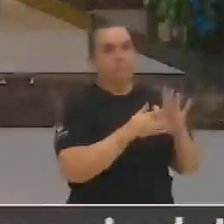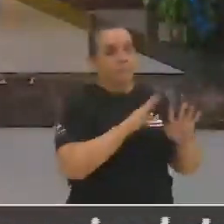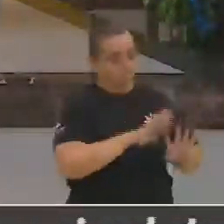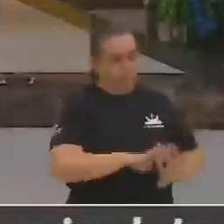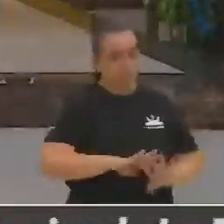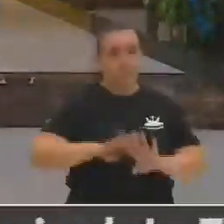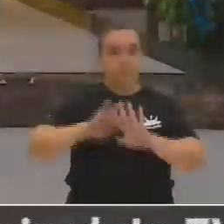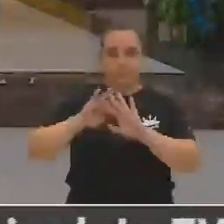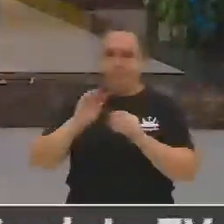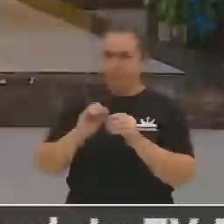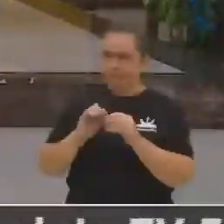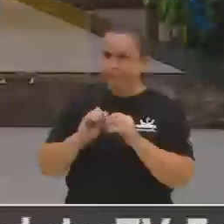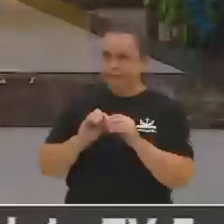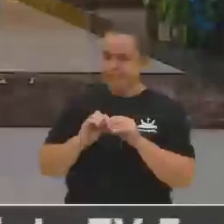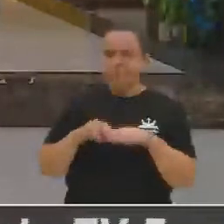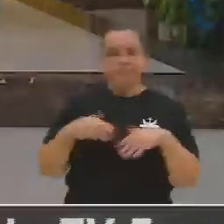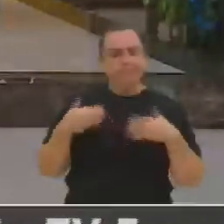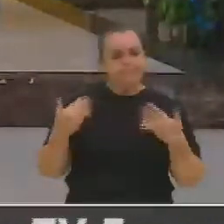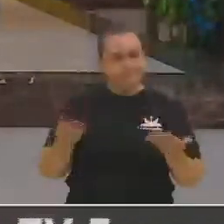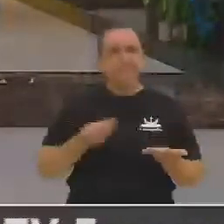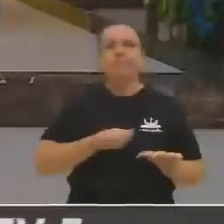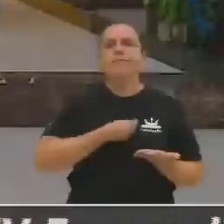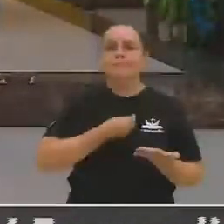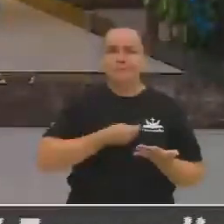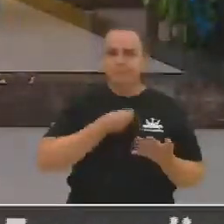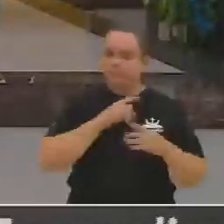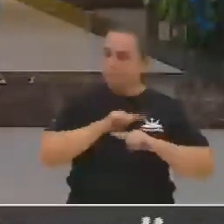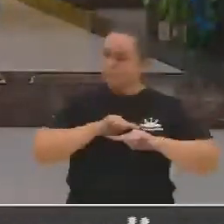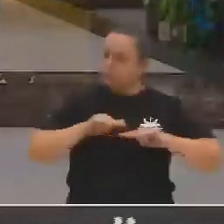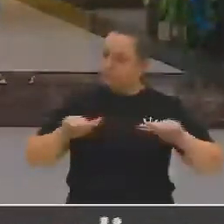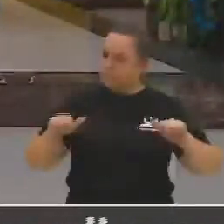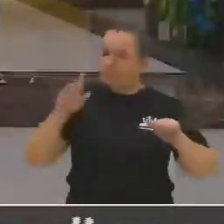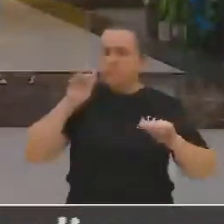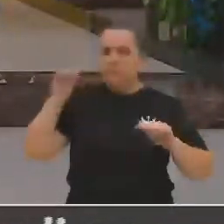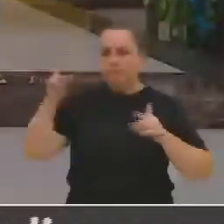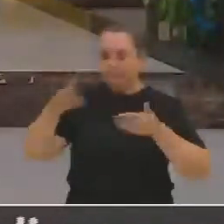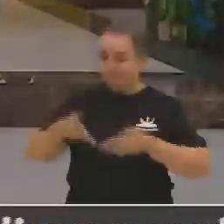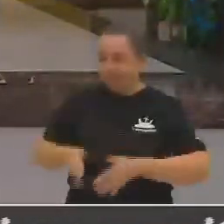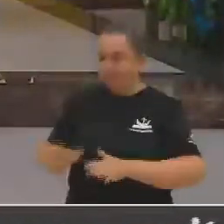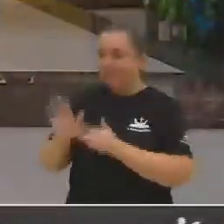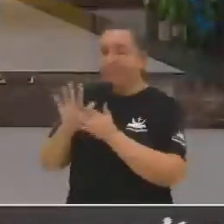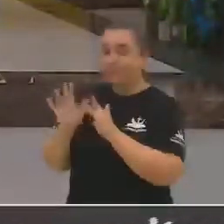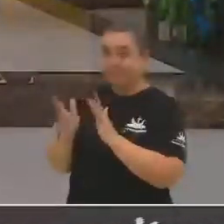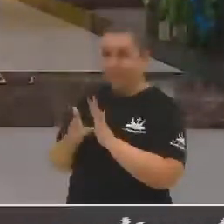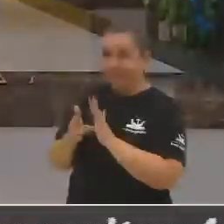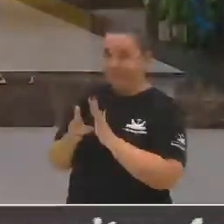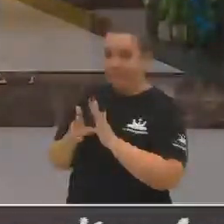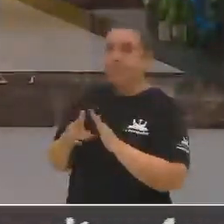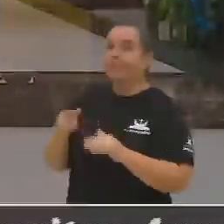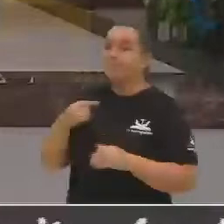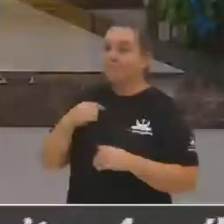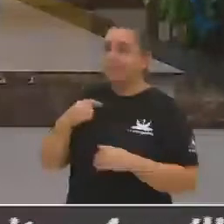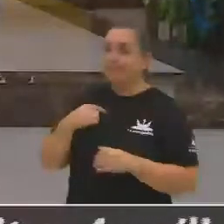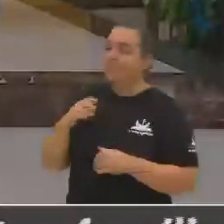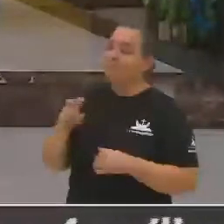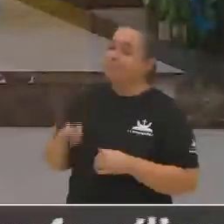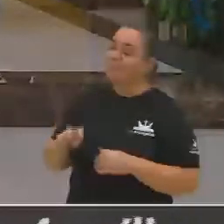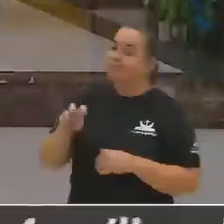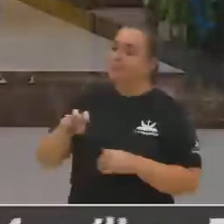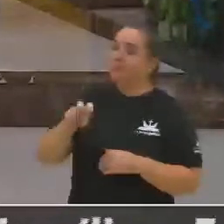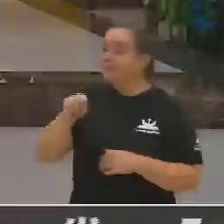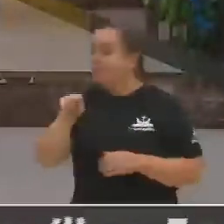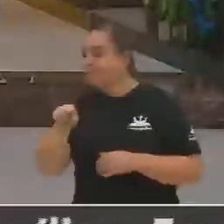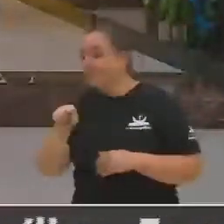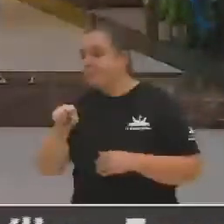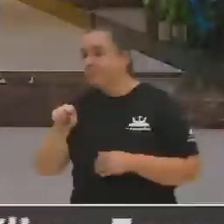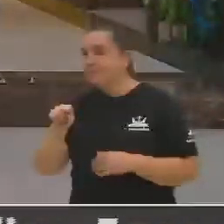Natal? Sabe o que é passar a vida a limpo para o dia do Natal? É eu entrar naquela gruta do presépio,